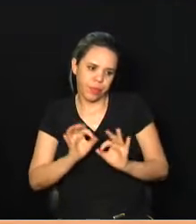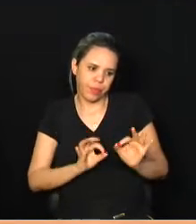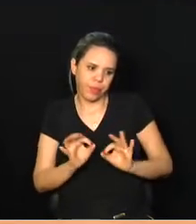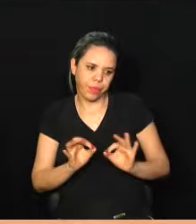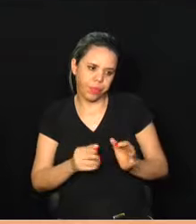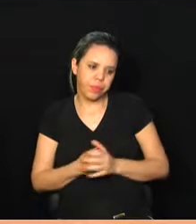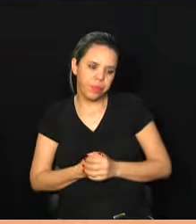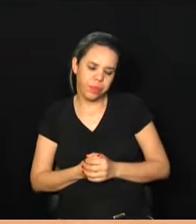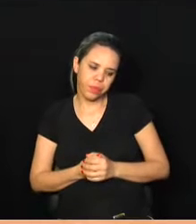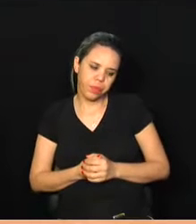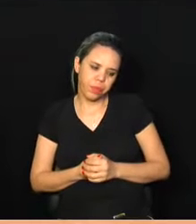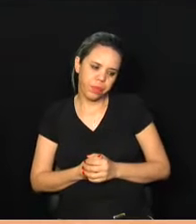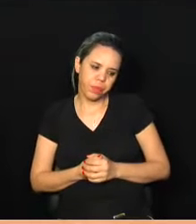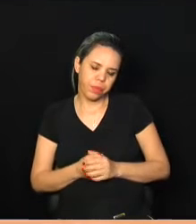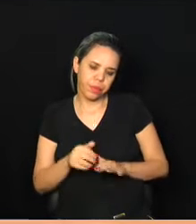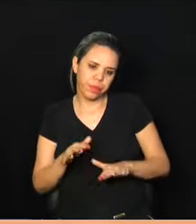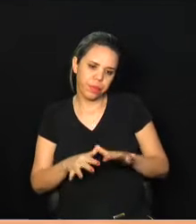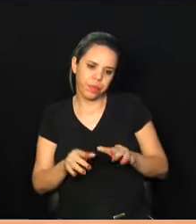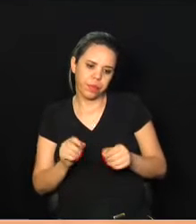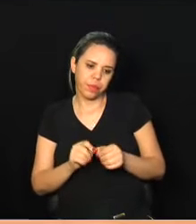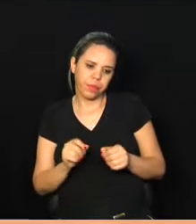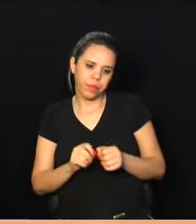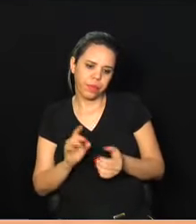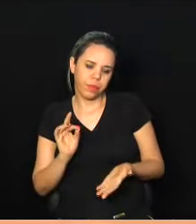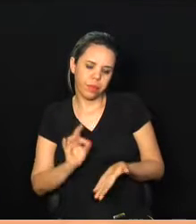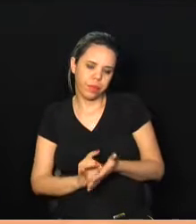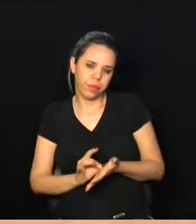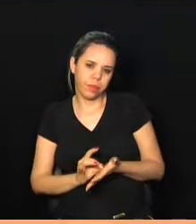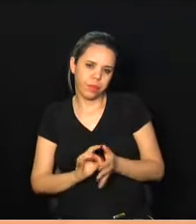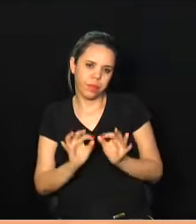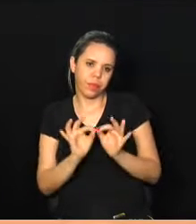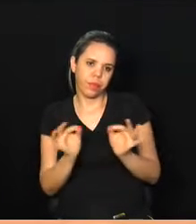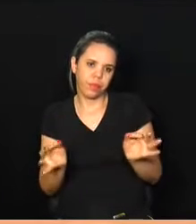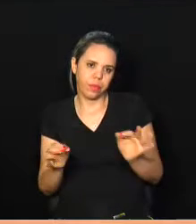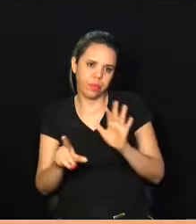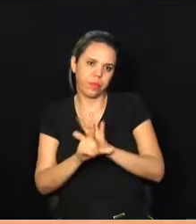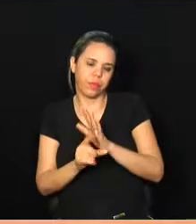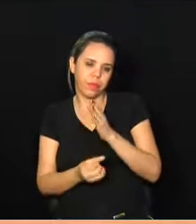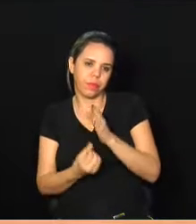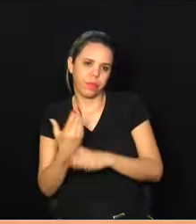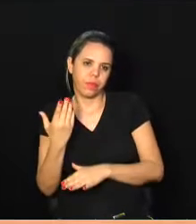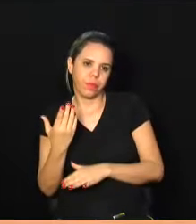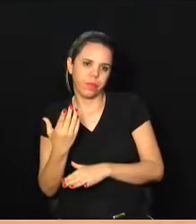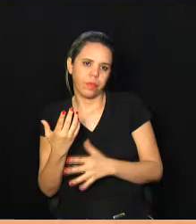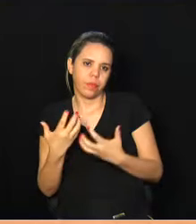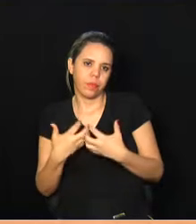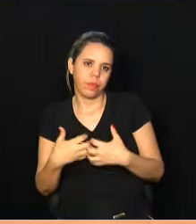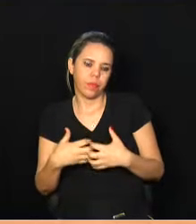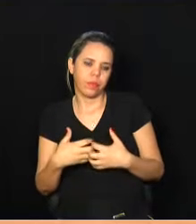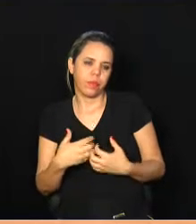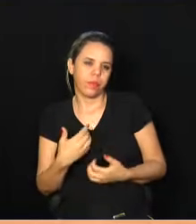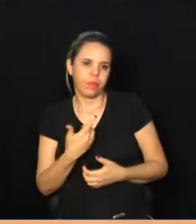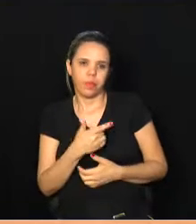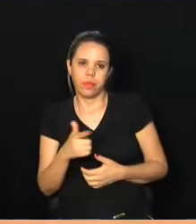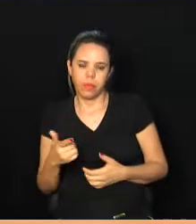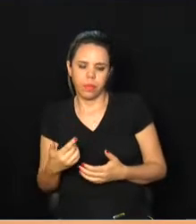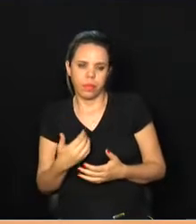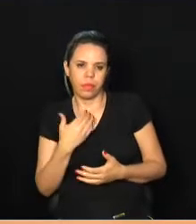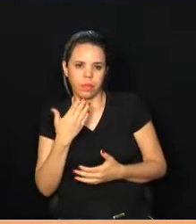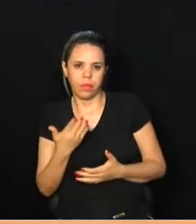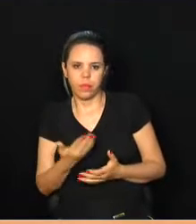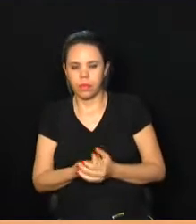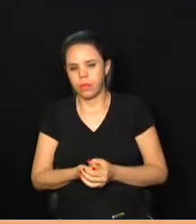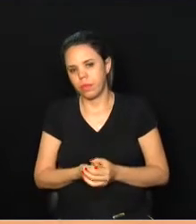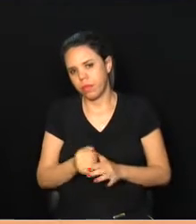organizacional que talvez faça realmente com que a simplificação da lei aconteça para ele poder funcionar, senão ele realmente não vai funcionar.